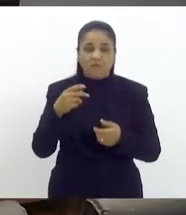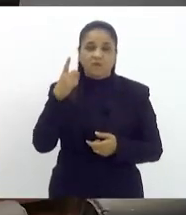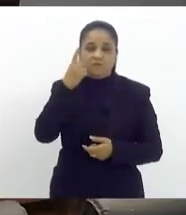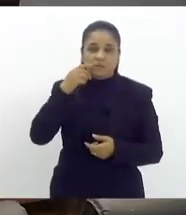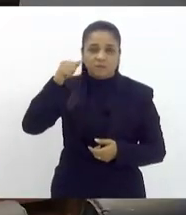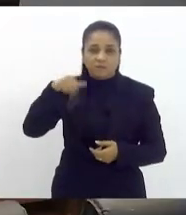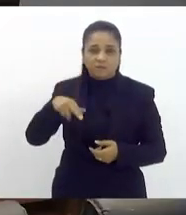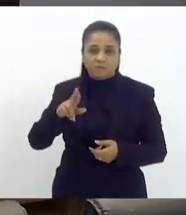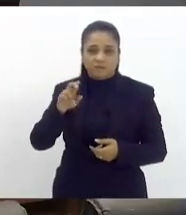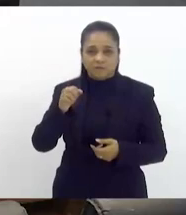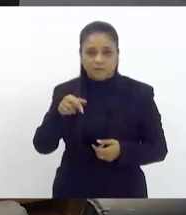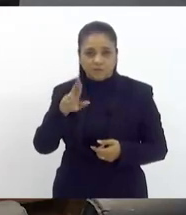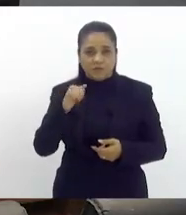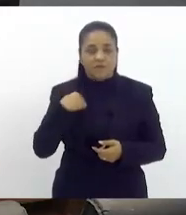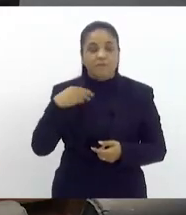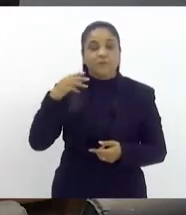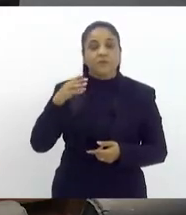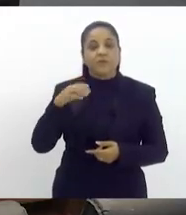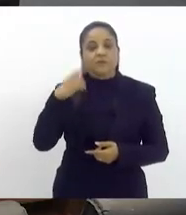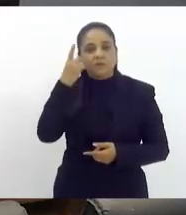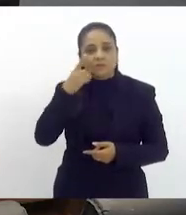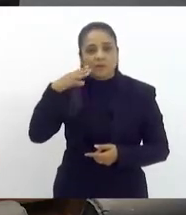deputado Carlos Macedo